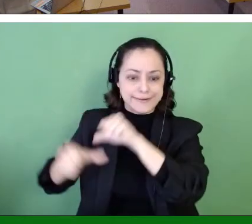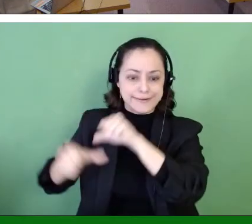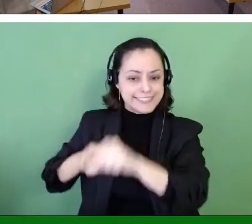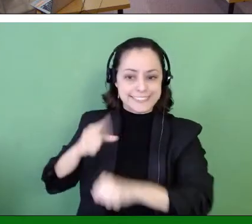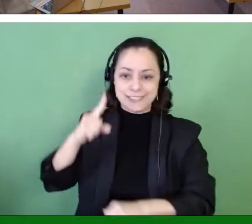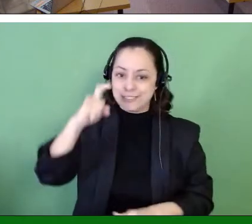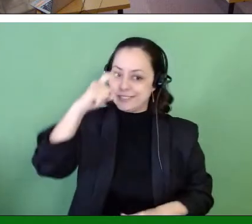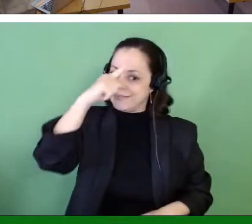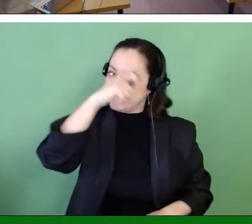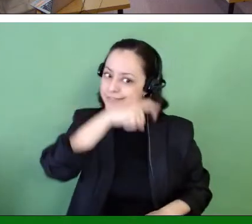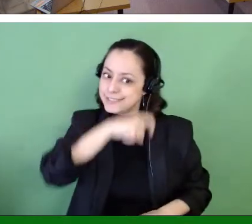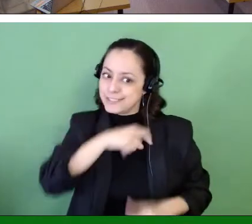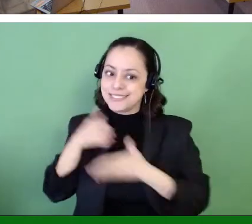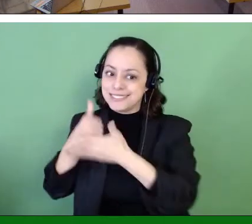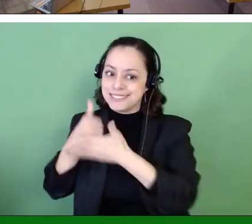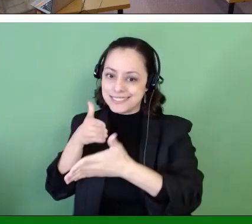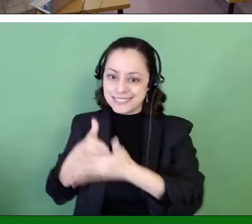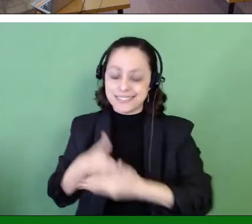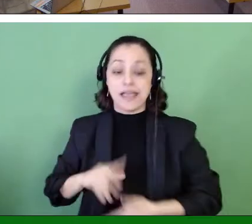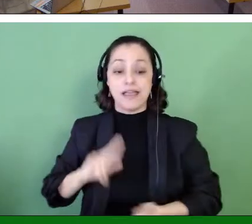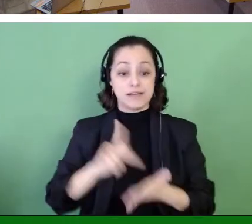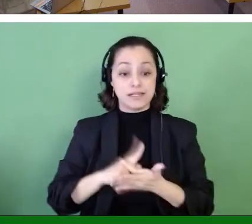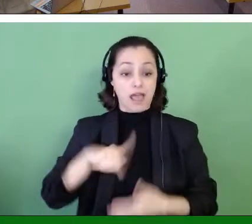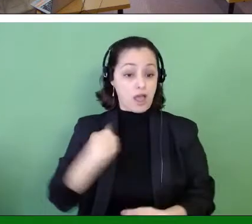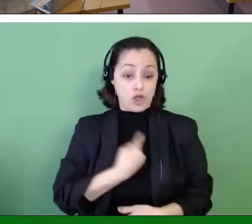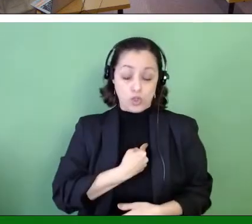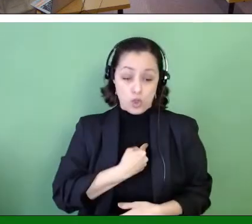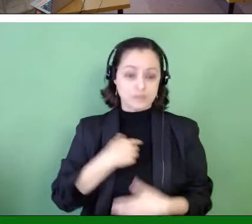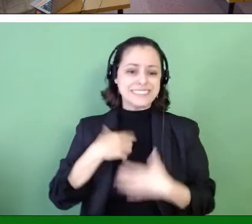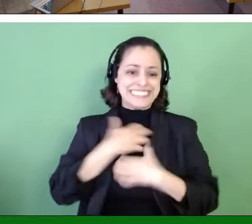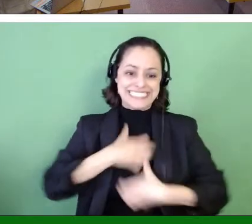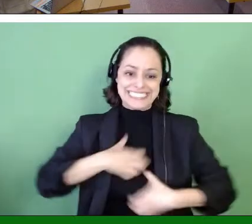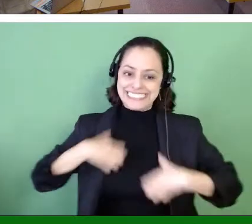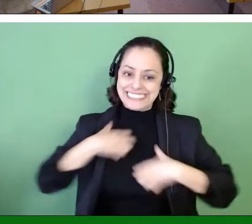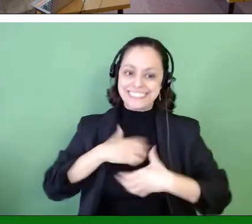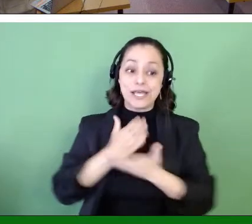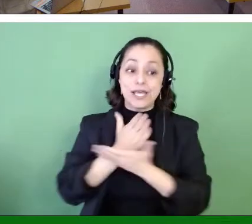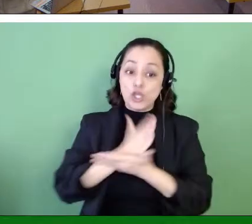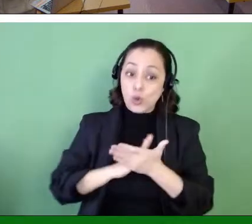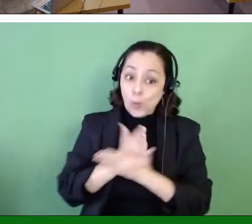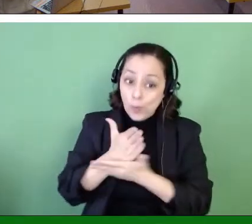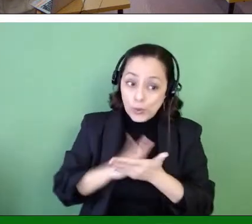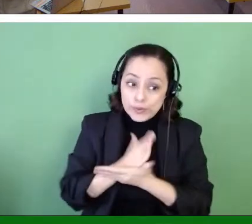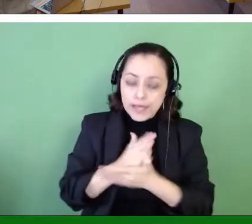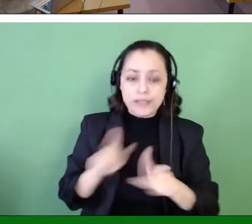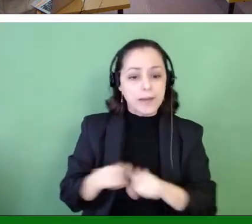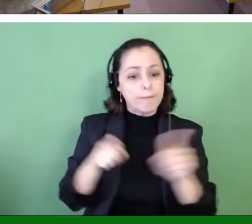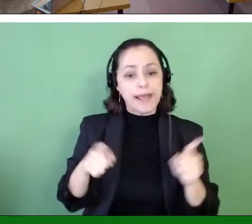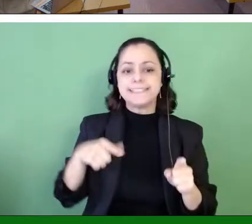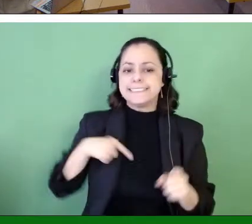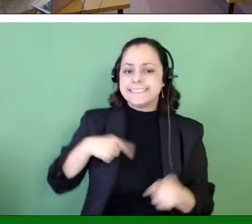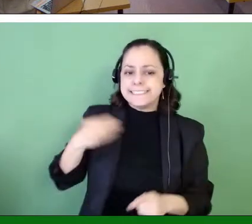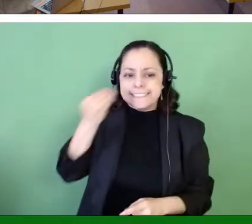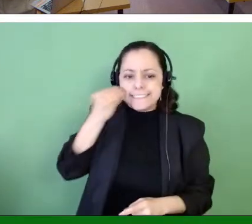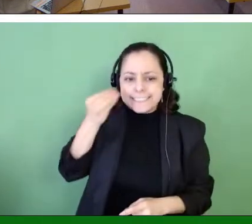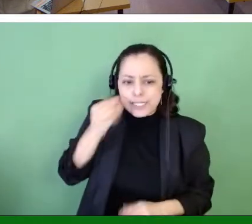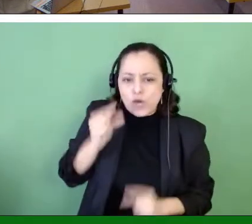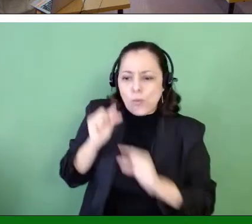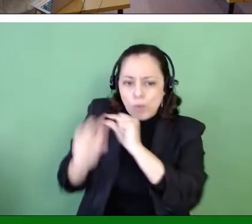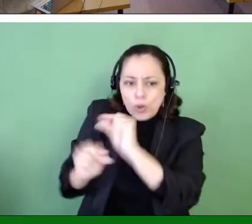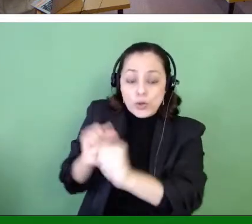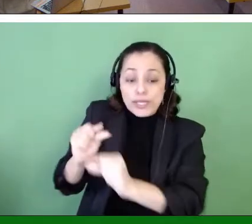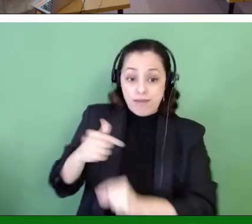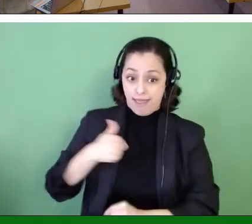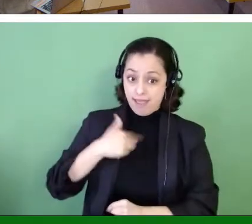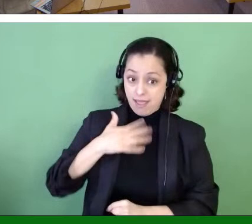a gente fica incomodado e a gente tem que fazer a nossa parte, né, assim, ali no pouquinho. Então, em todas as minhas disciplinas, o que eu